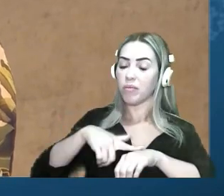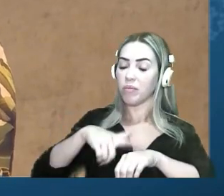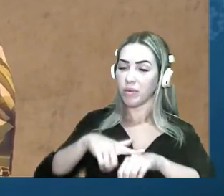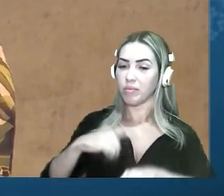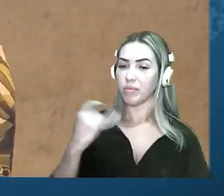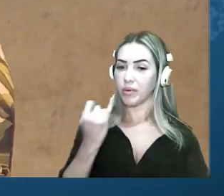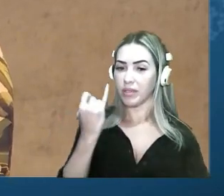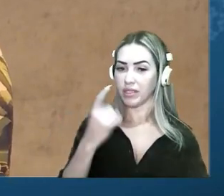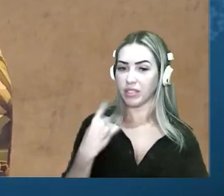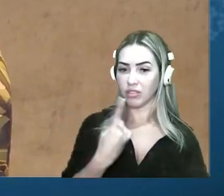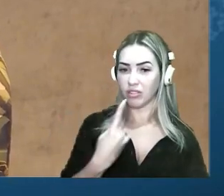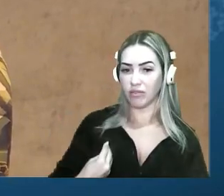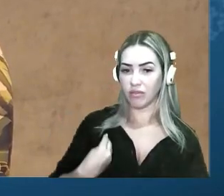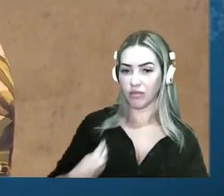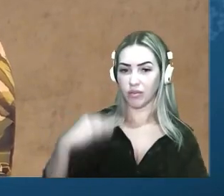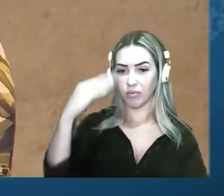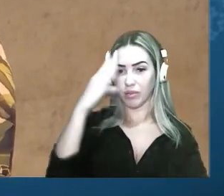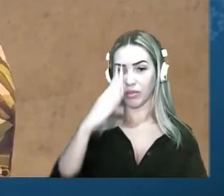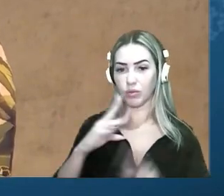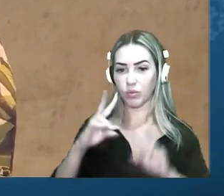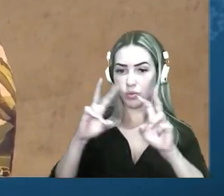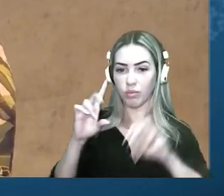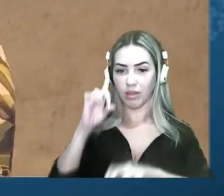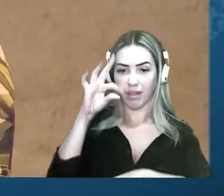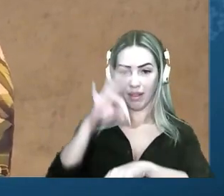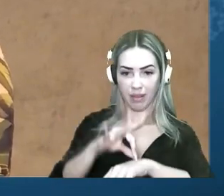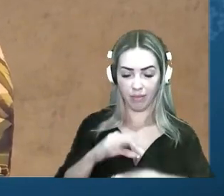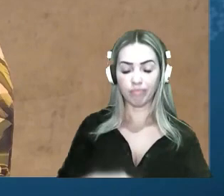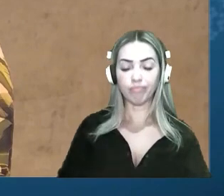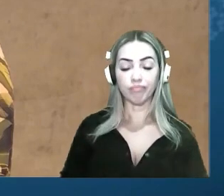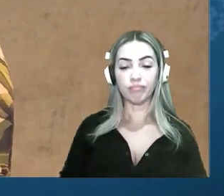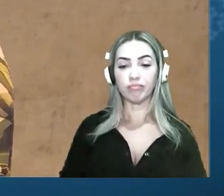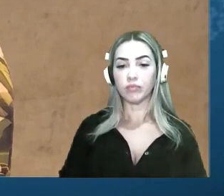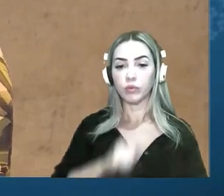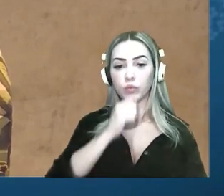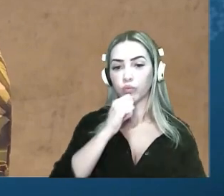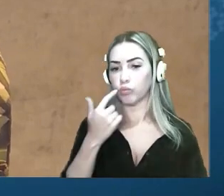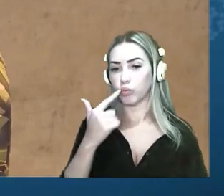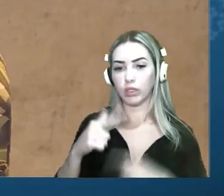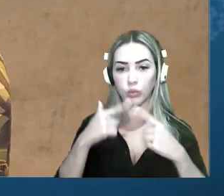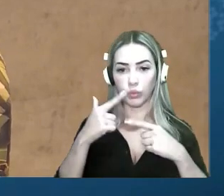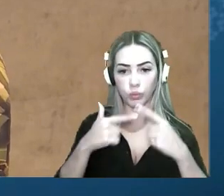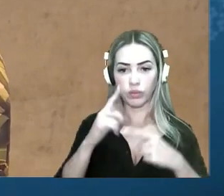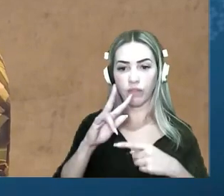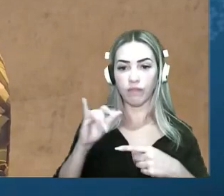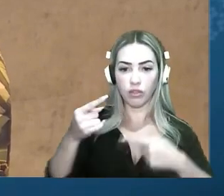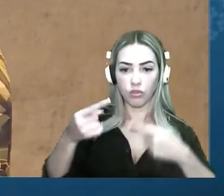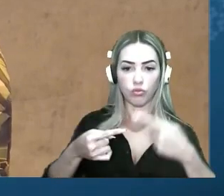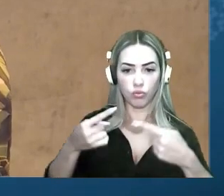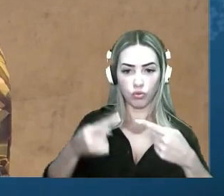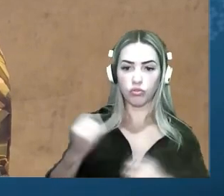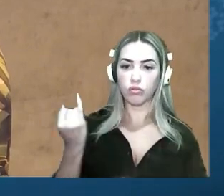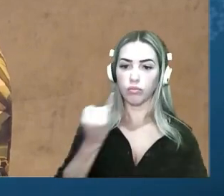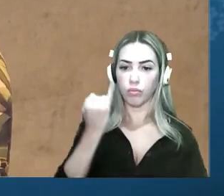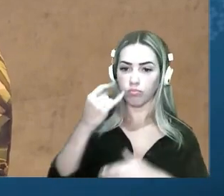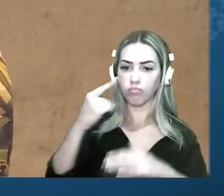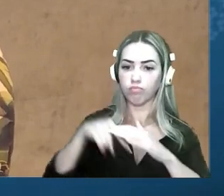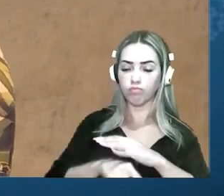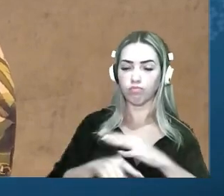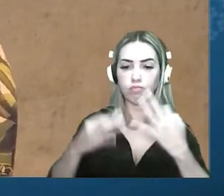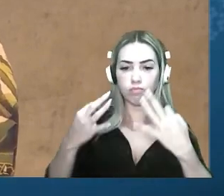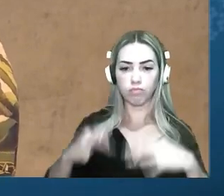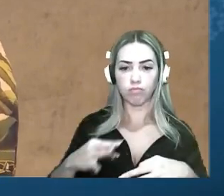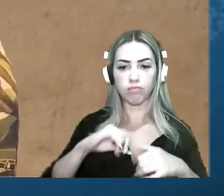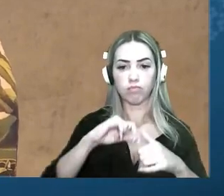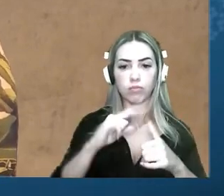no Brasil em relação à dengue. Não há dúvida que nós teremos uma discussão extremamente profícua. O primeiro que vai